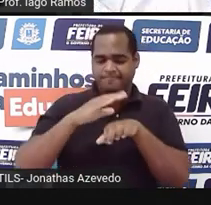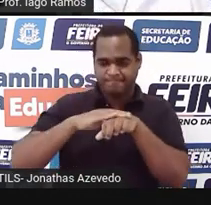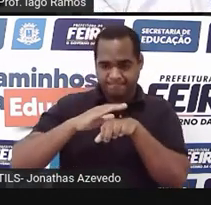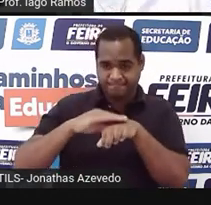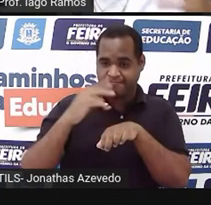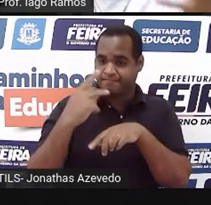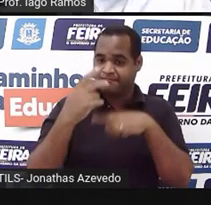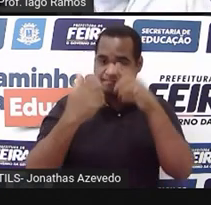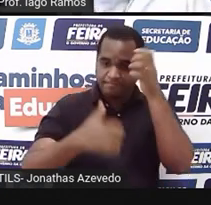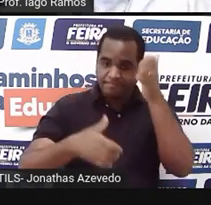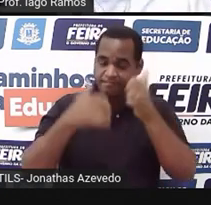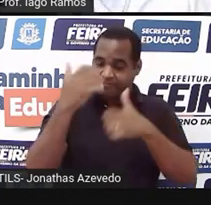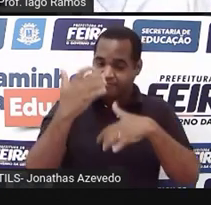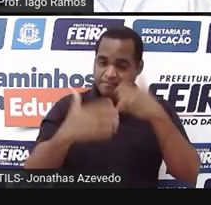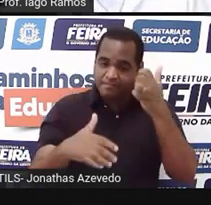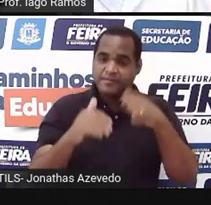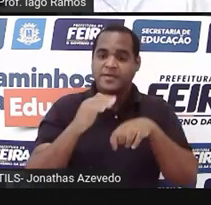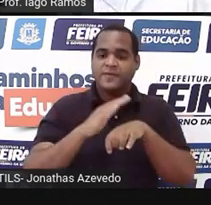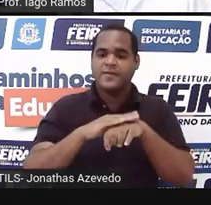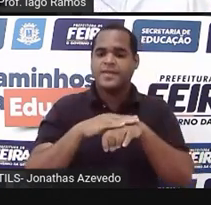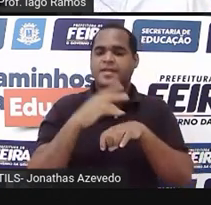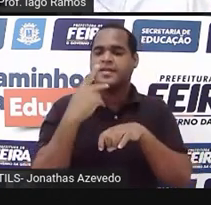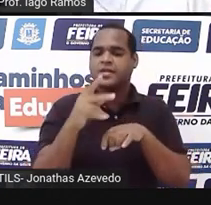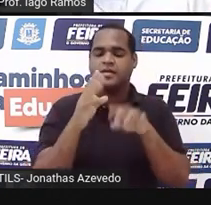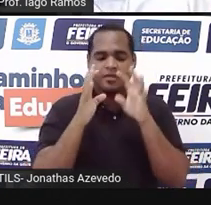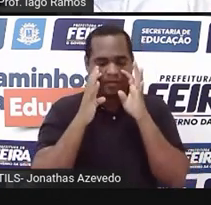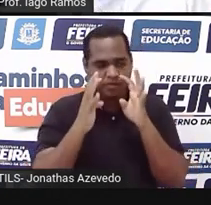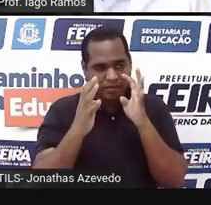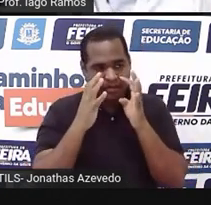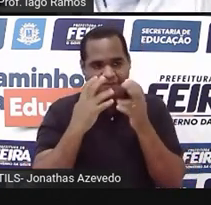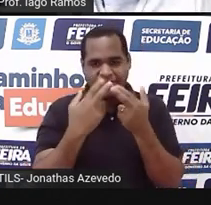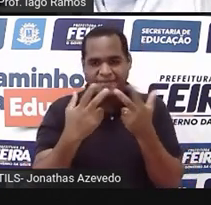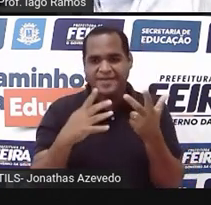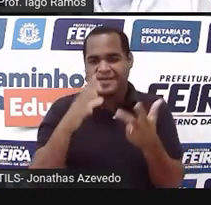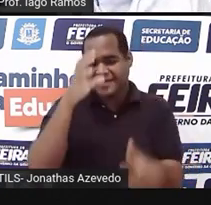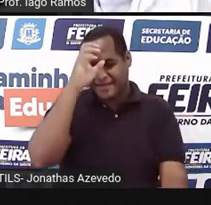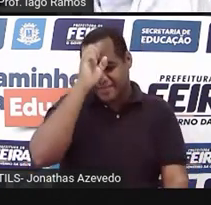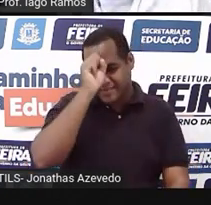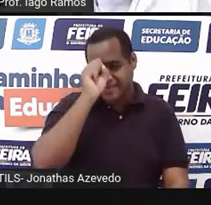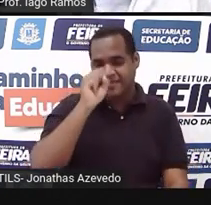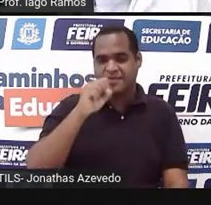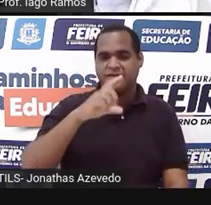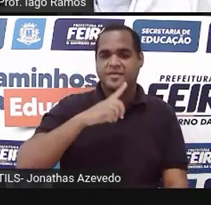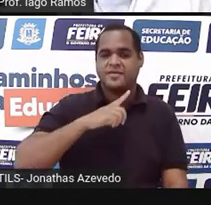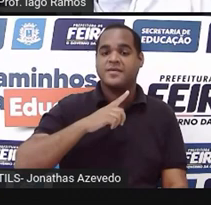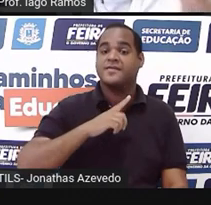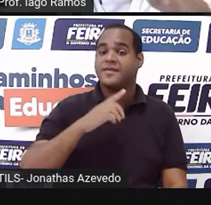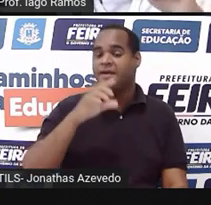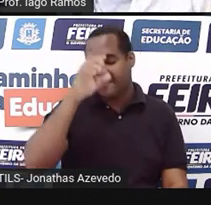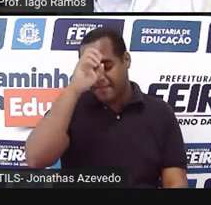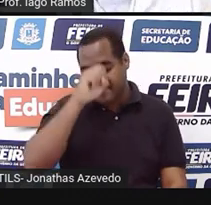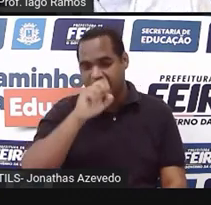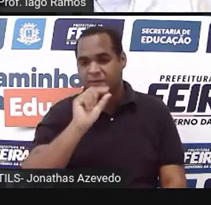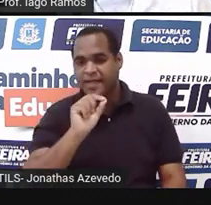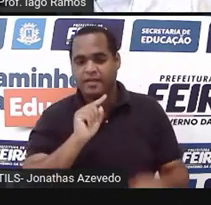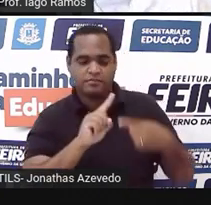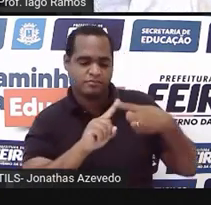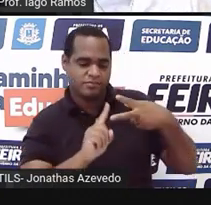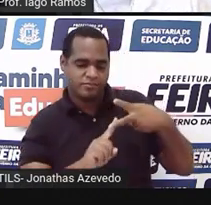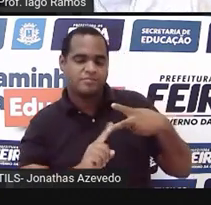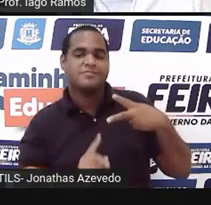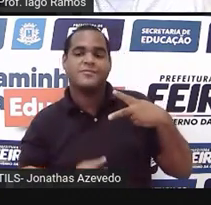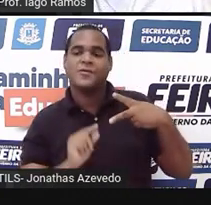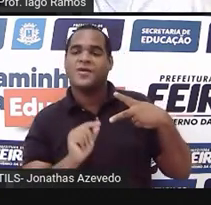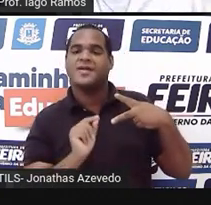você mesmo para você mesma O que você aprendeu nessa aula tá duas coisas acontecem